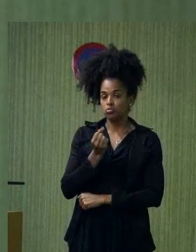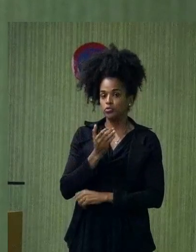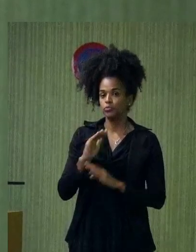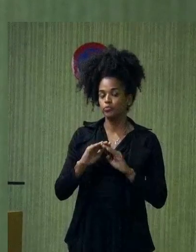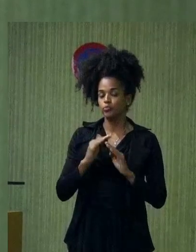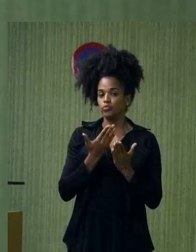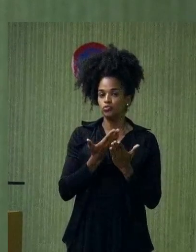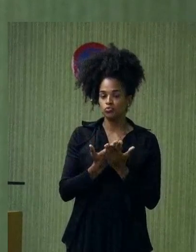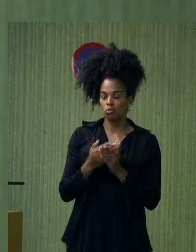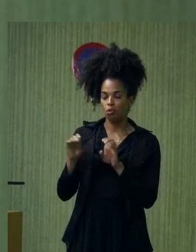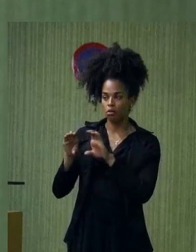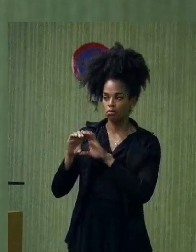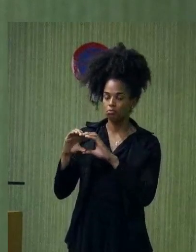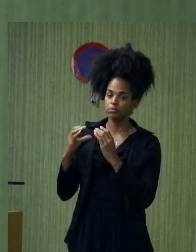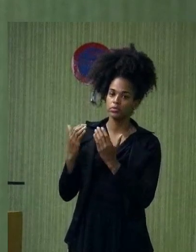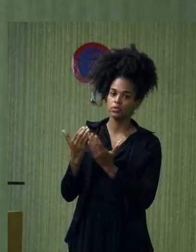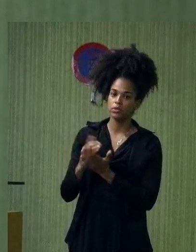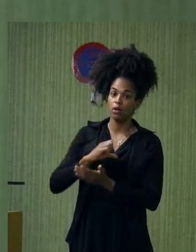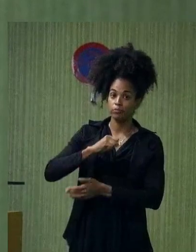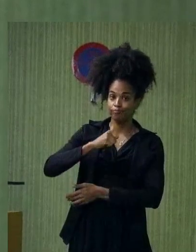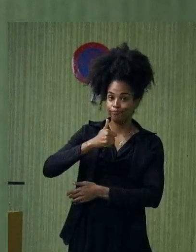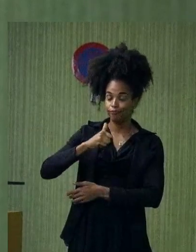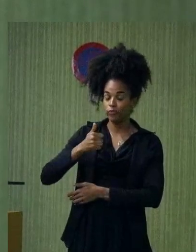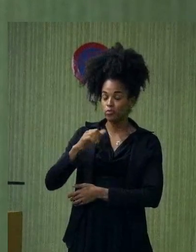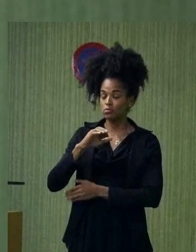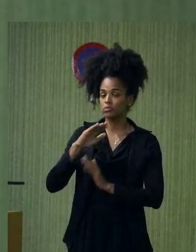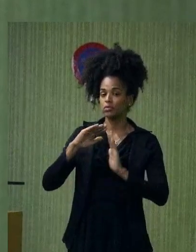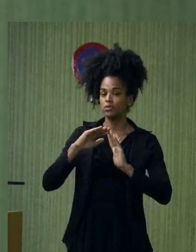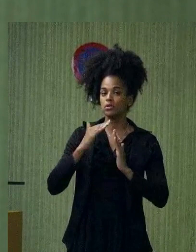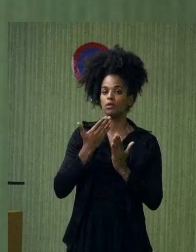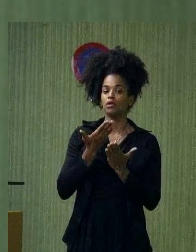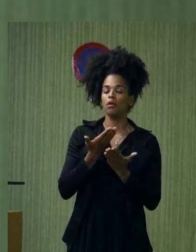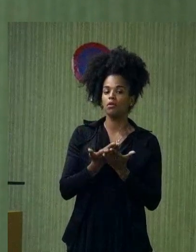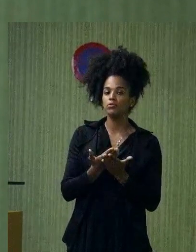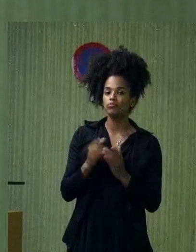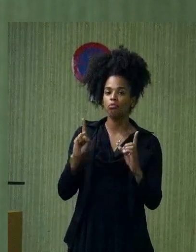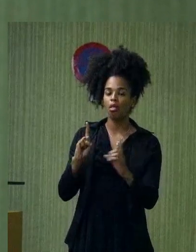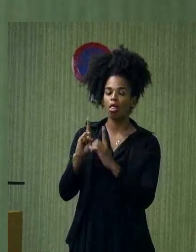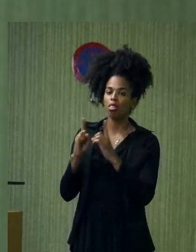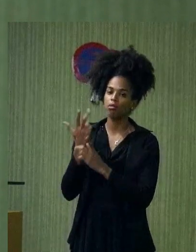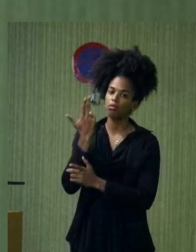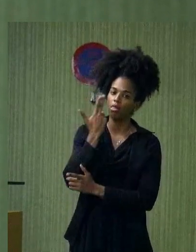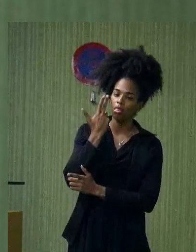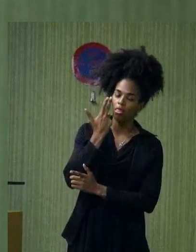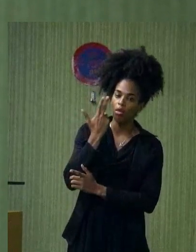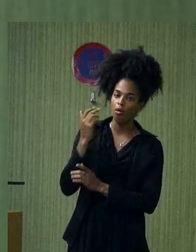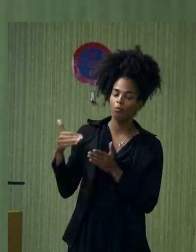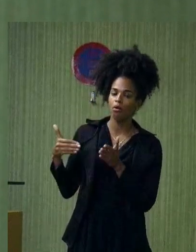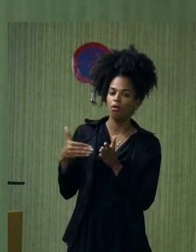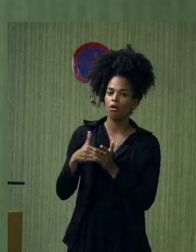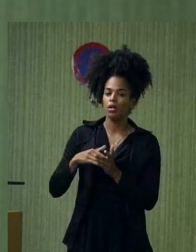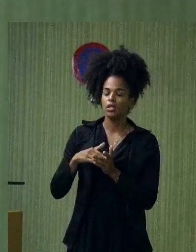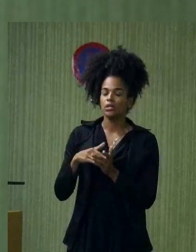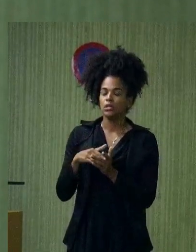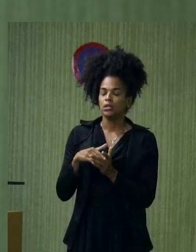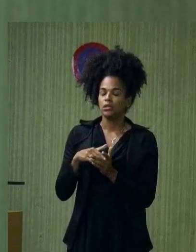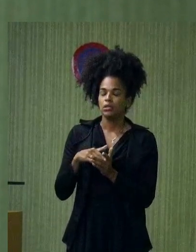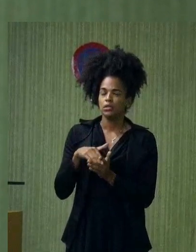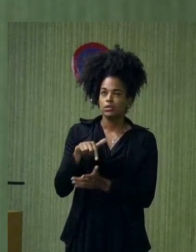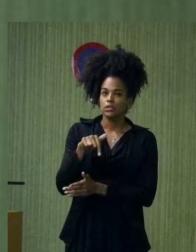e escola 11 escolas atendendo normal até o dia 7/111 2023